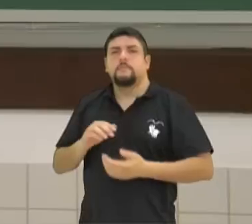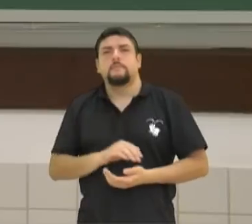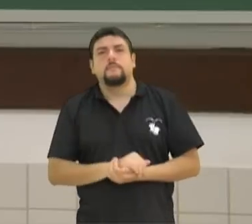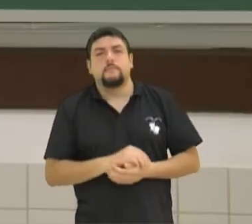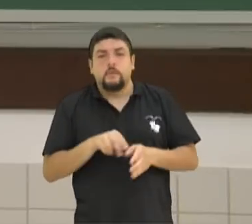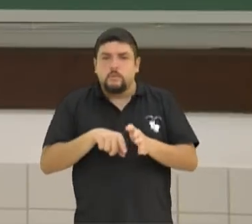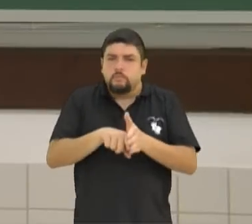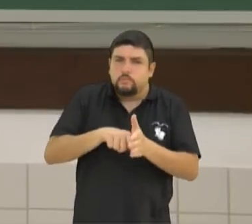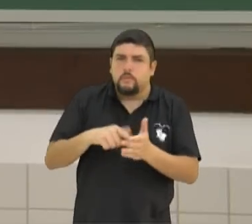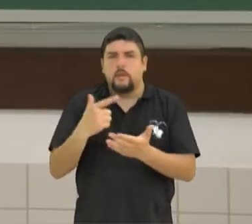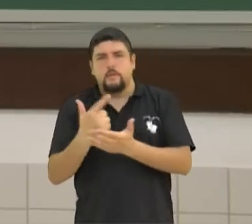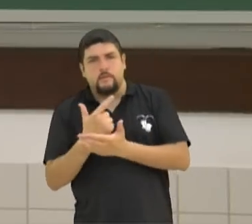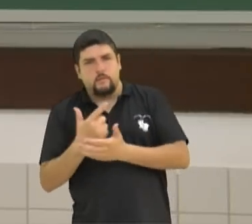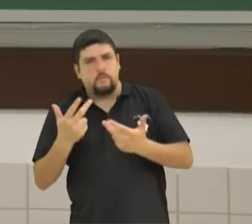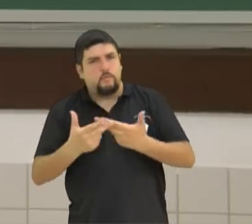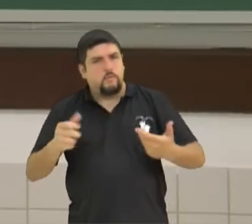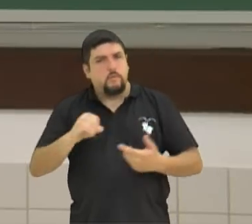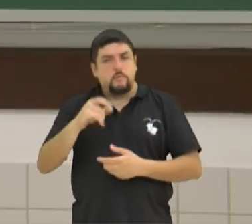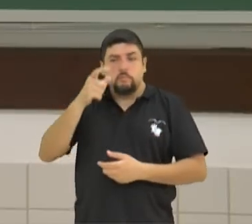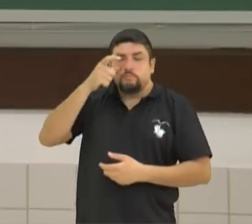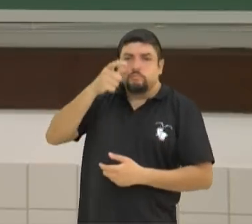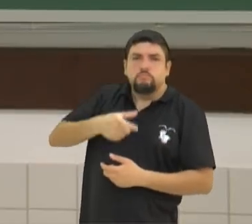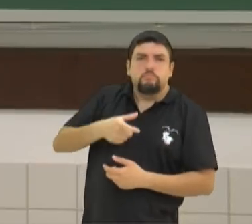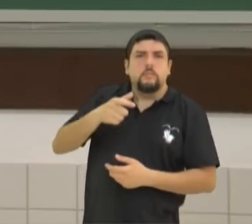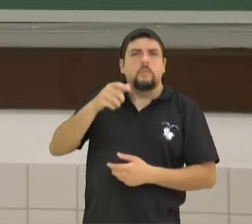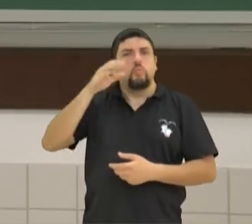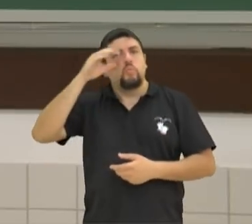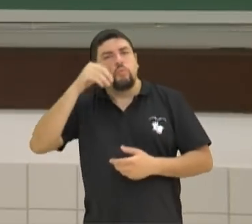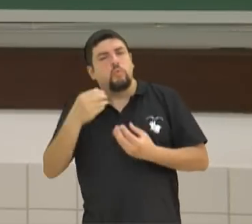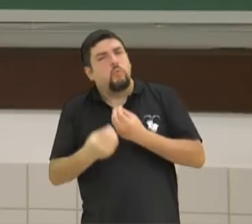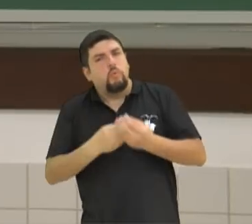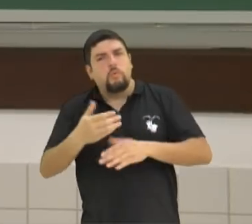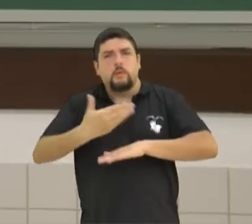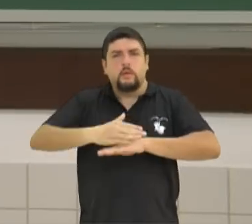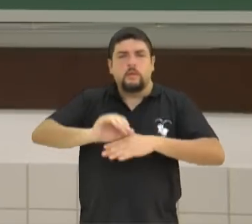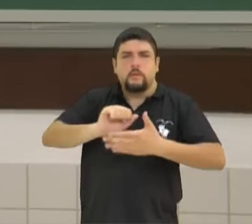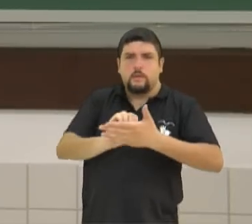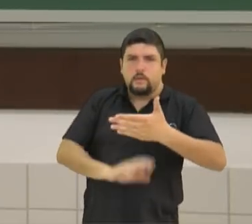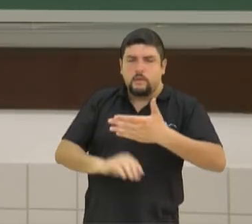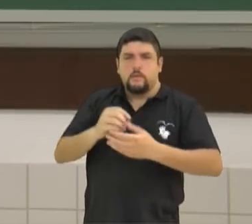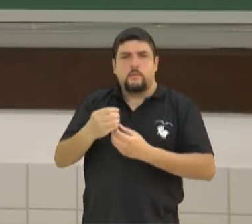para aprofundamento. Caso vocês tenham interesse, né, em fazer mais exercícios,